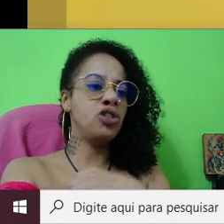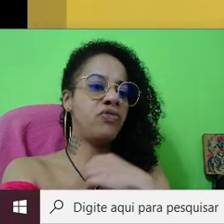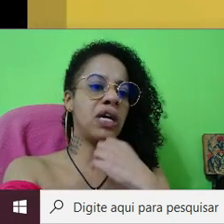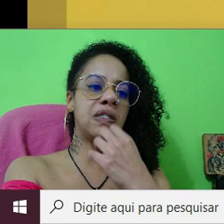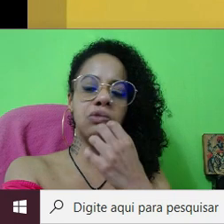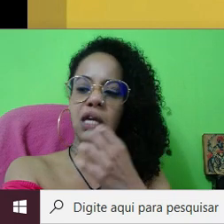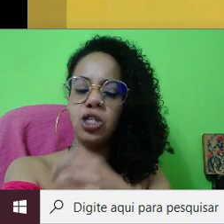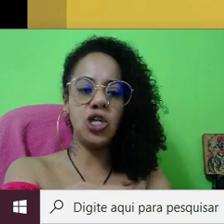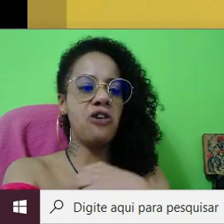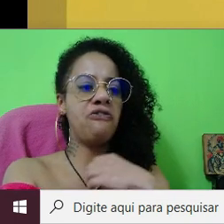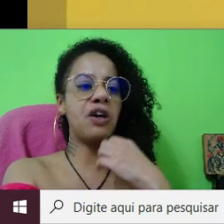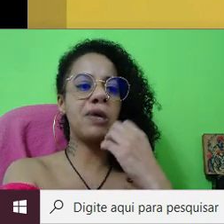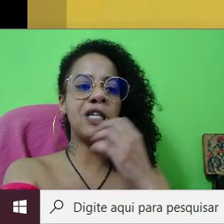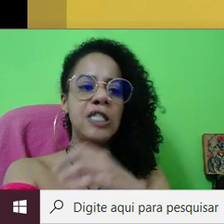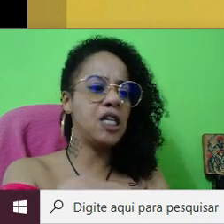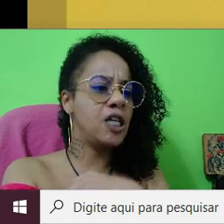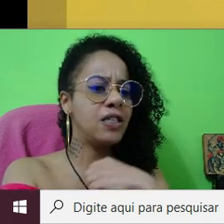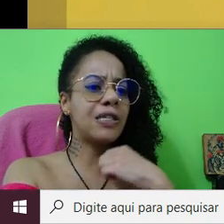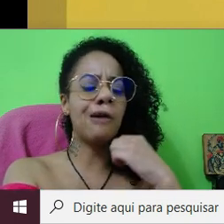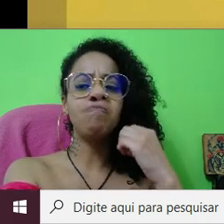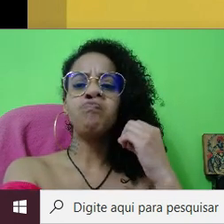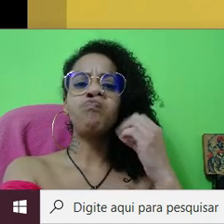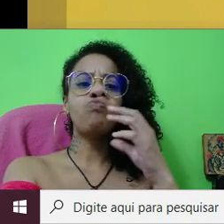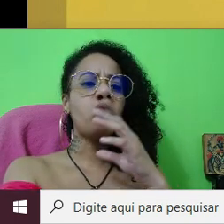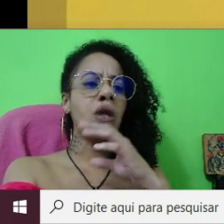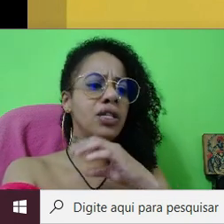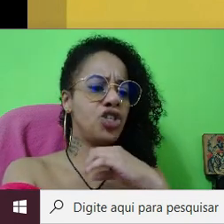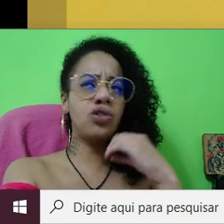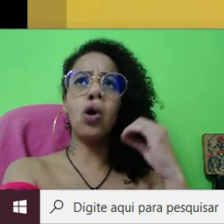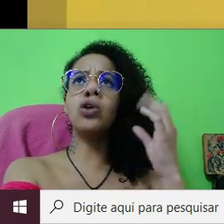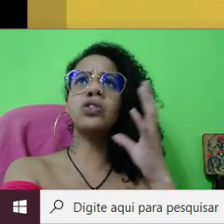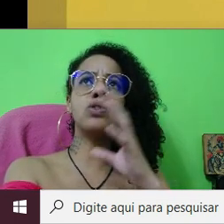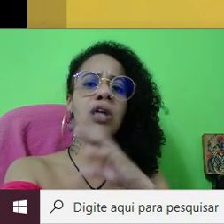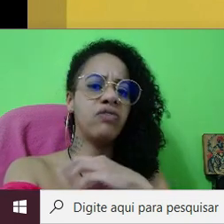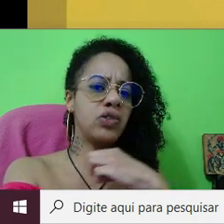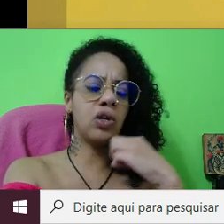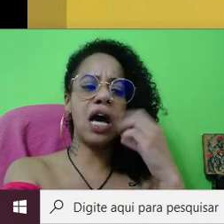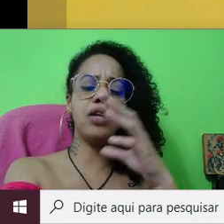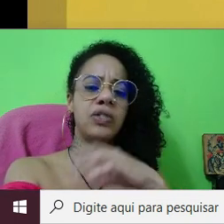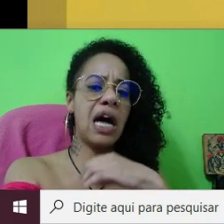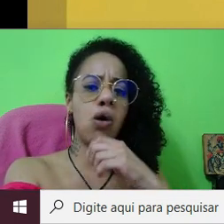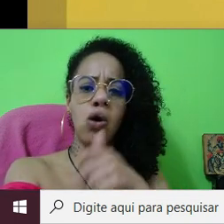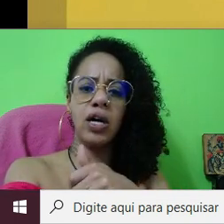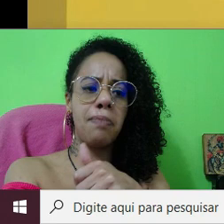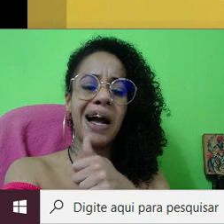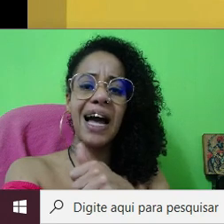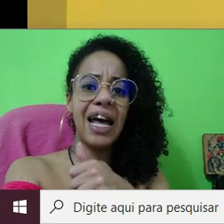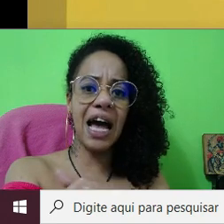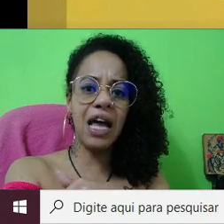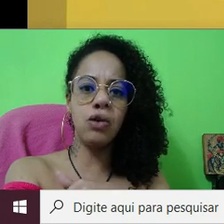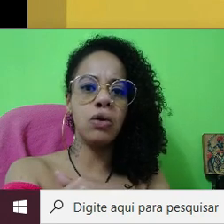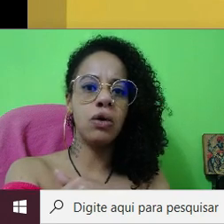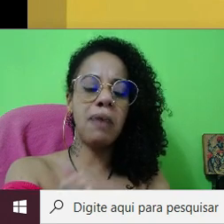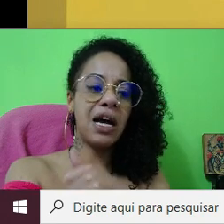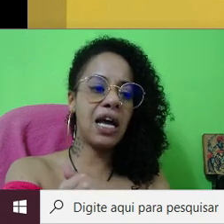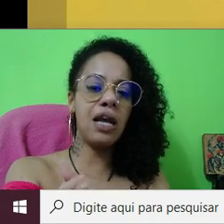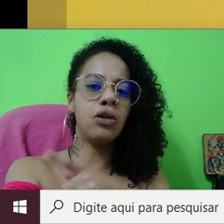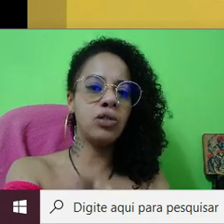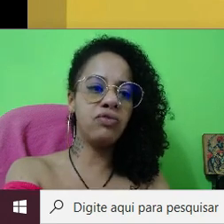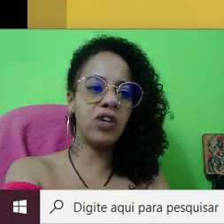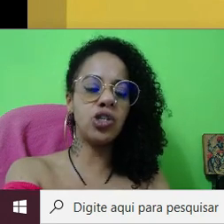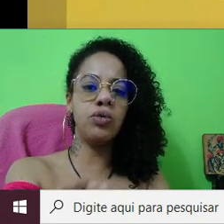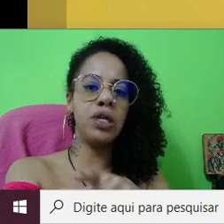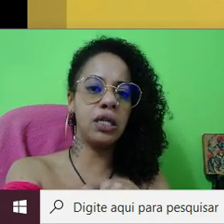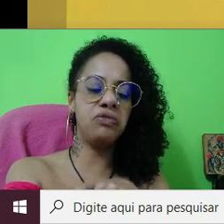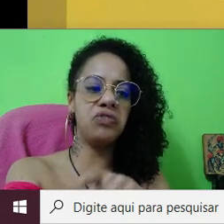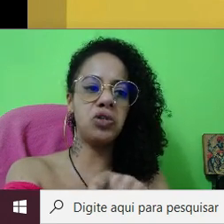sobre divulgação Científica marxista de todos os revolucionários da hora para para